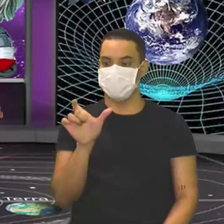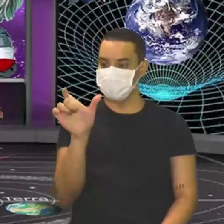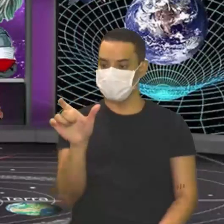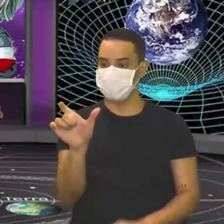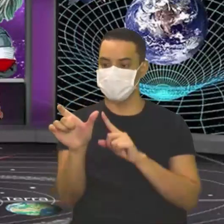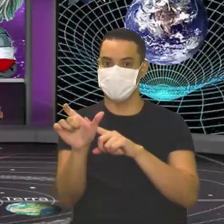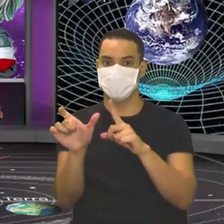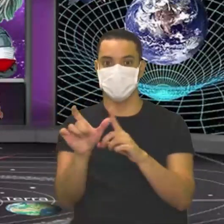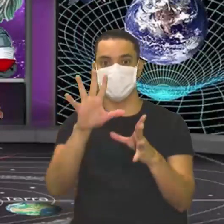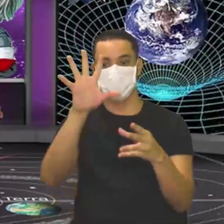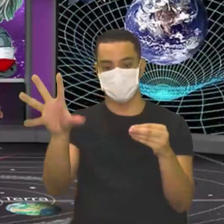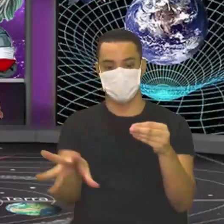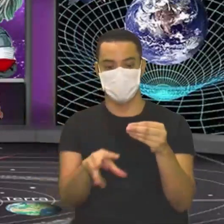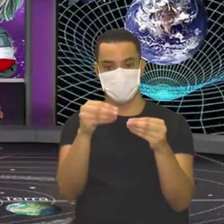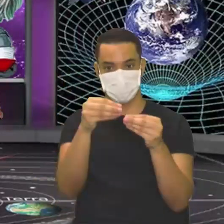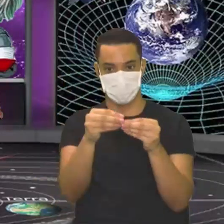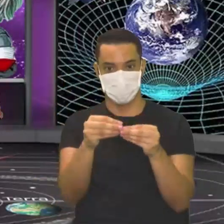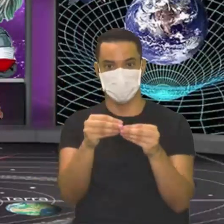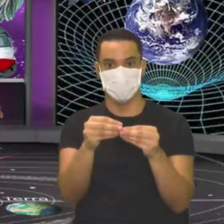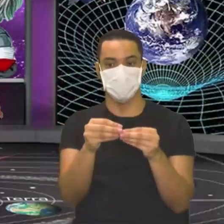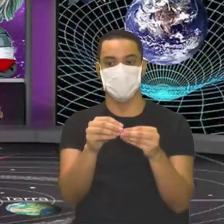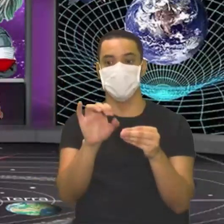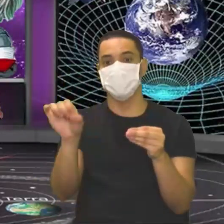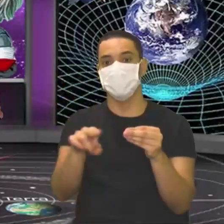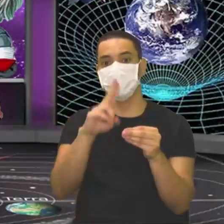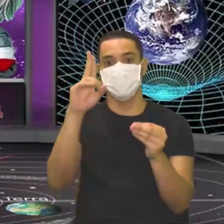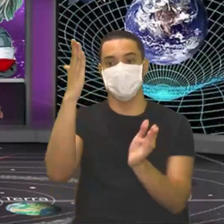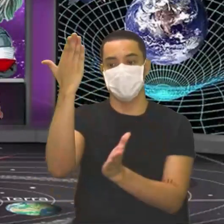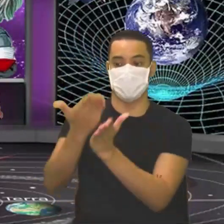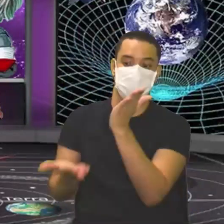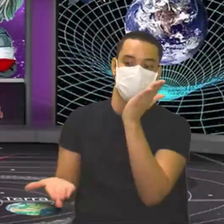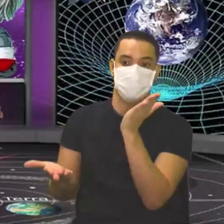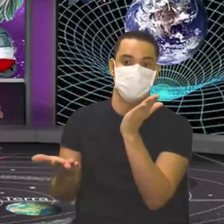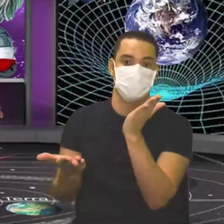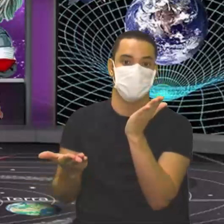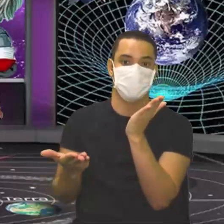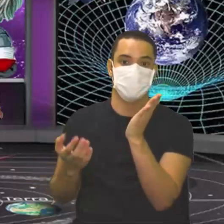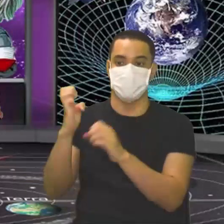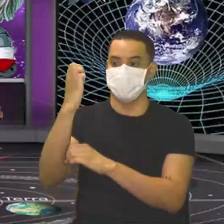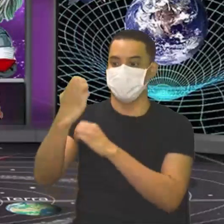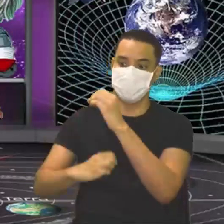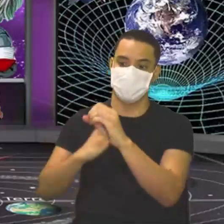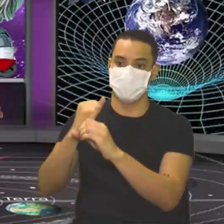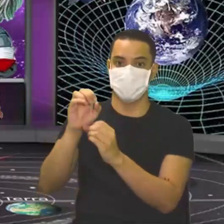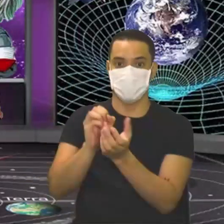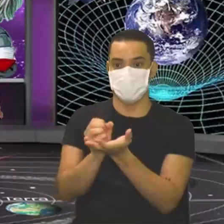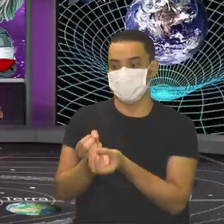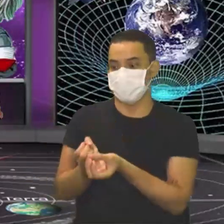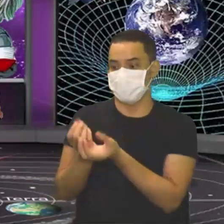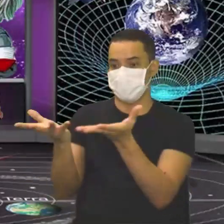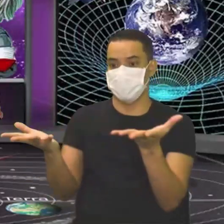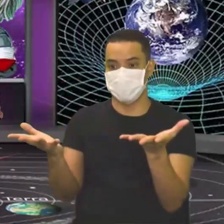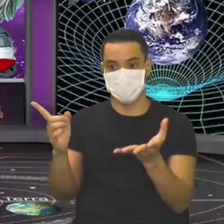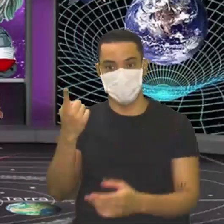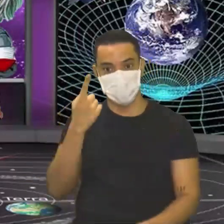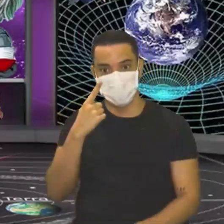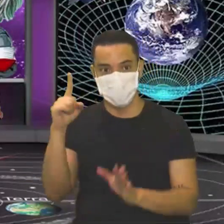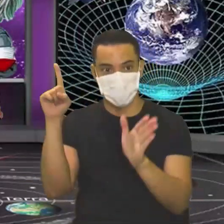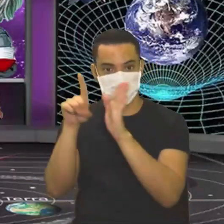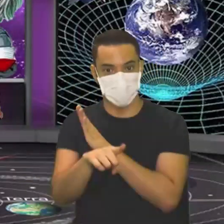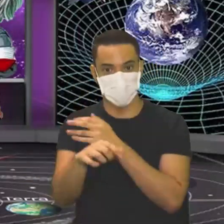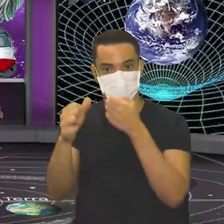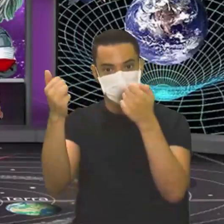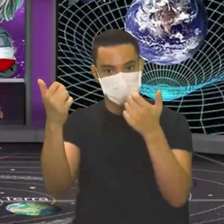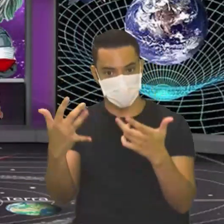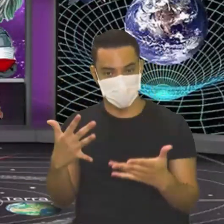Ele adquiriu elétrons, ele ganhou elétrons ou ele perdeu elétrons ou cedeu elétrons? Nós vimos que na questão,